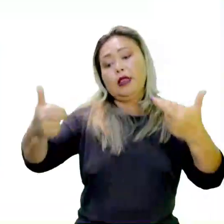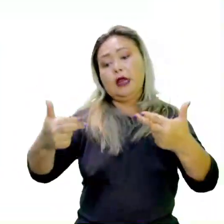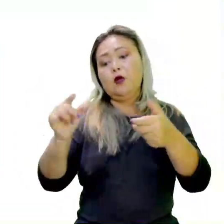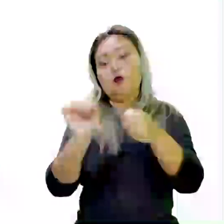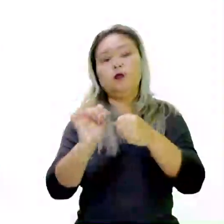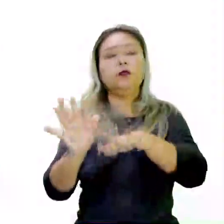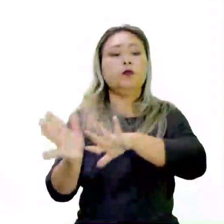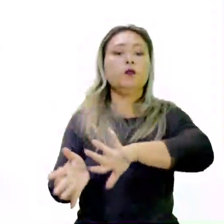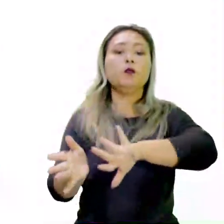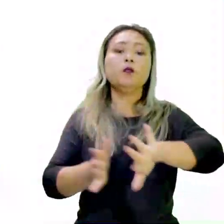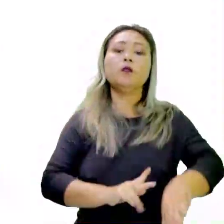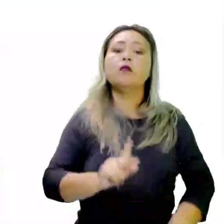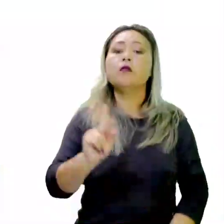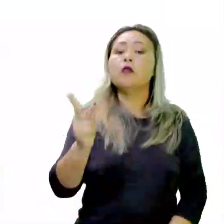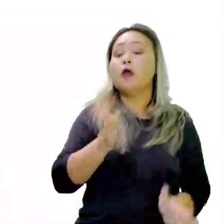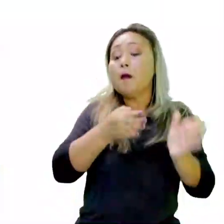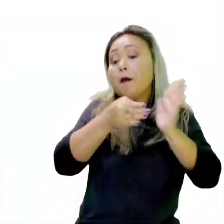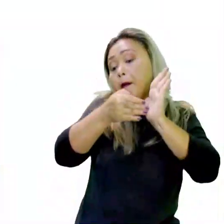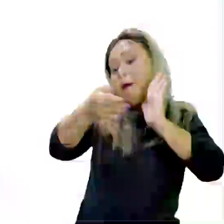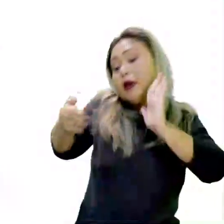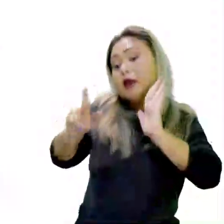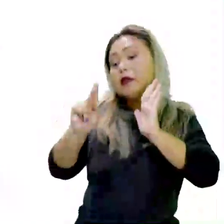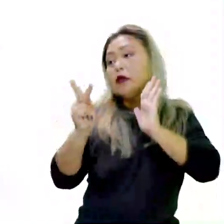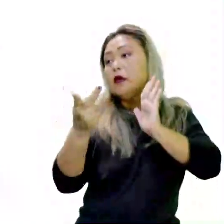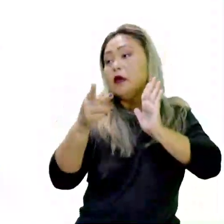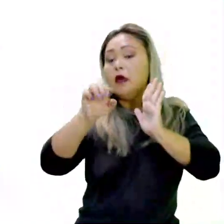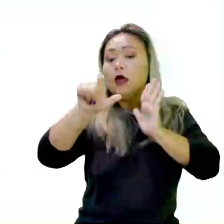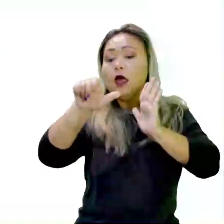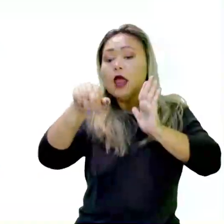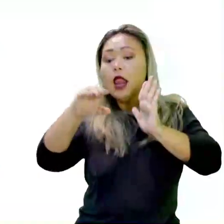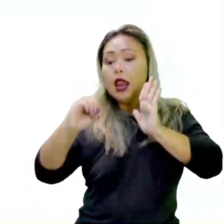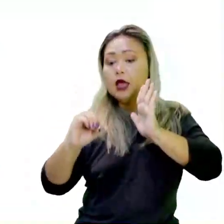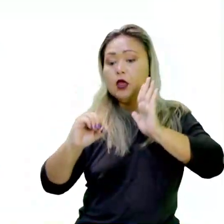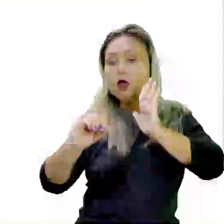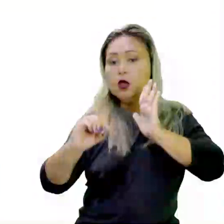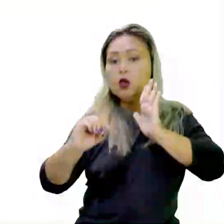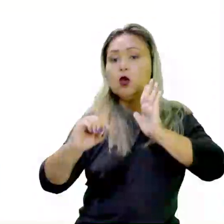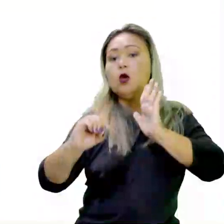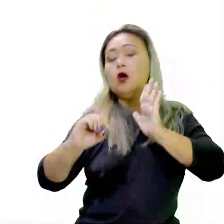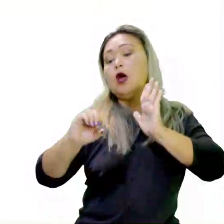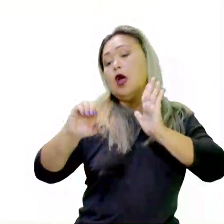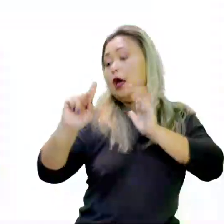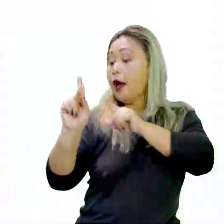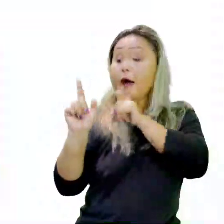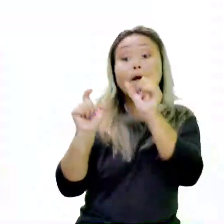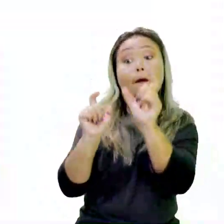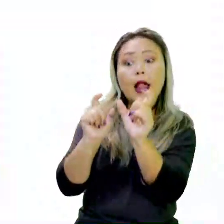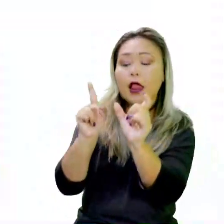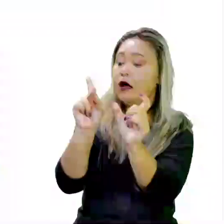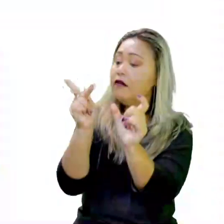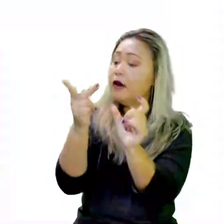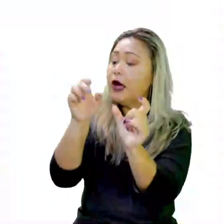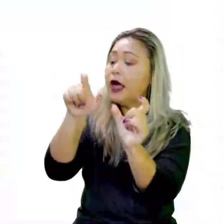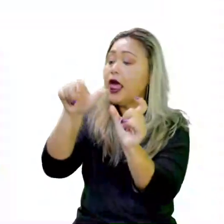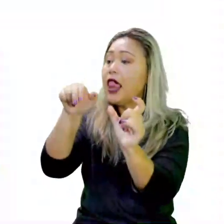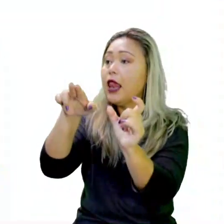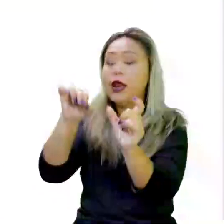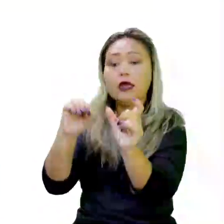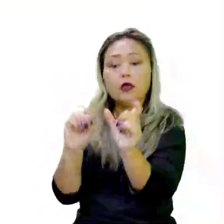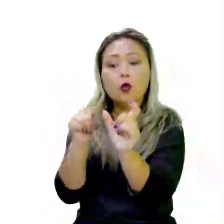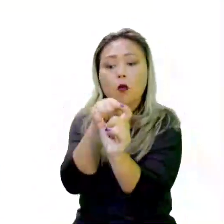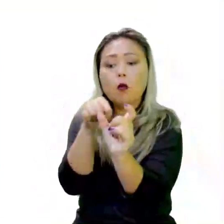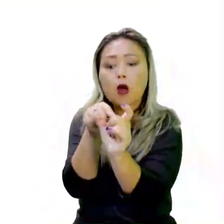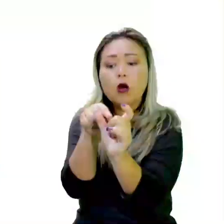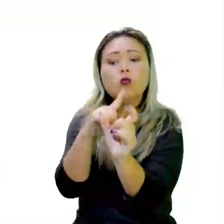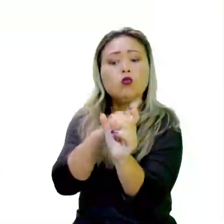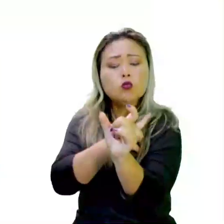Bom, o período helênico, essa palavra helenismo, ela